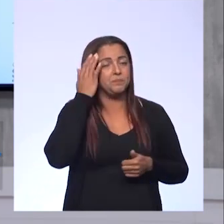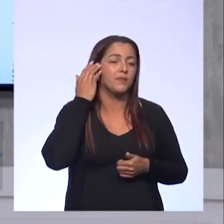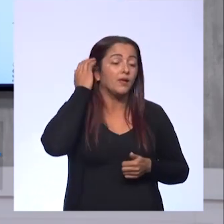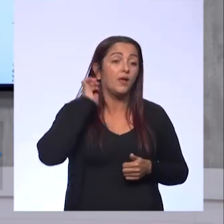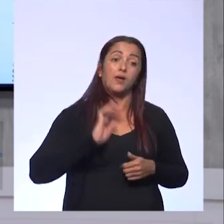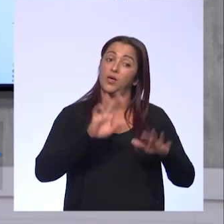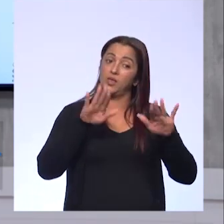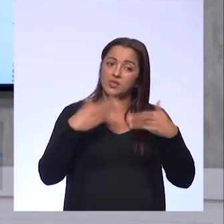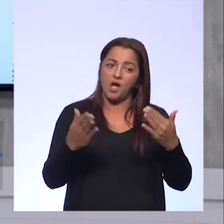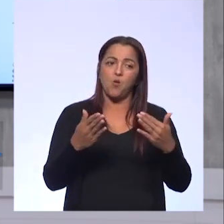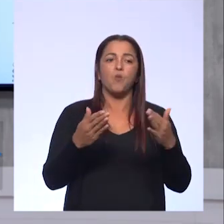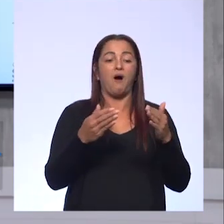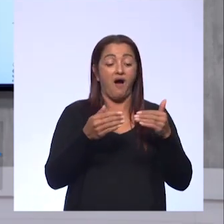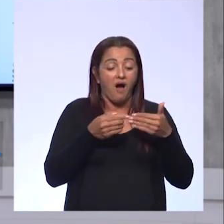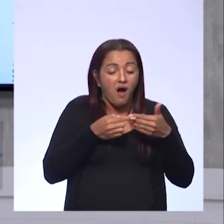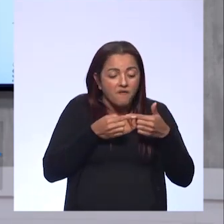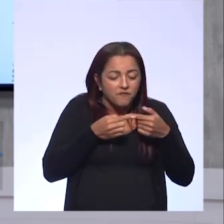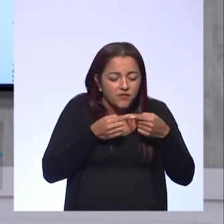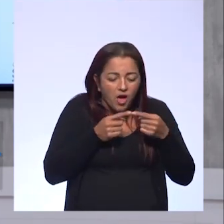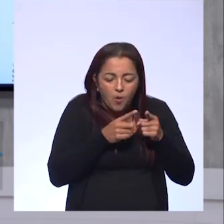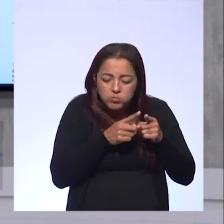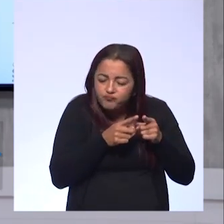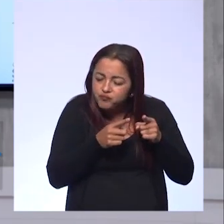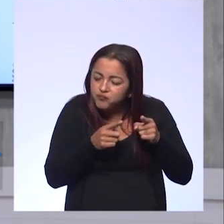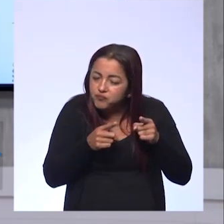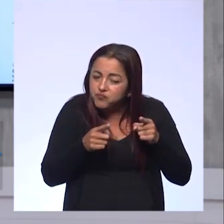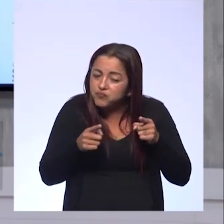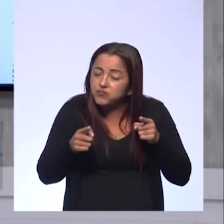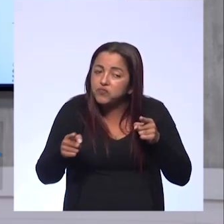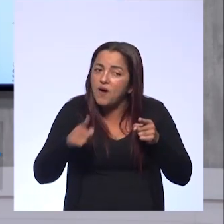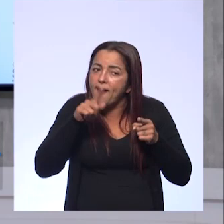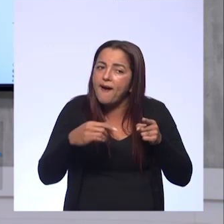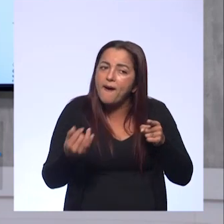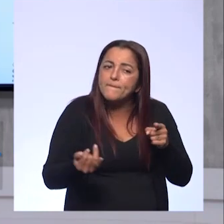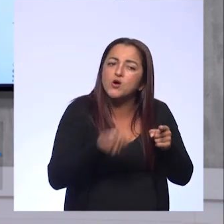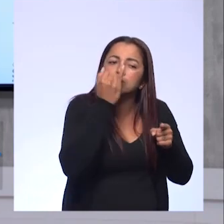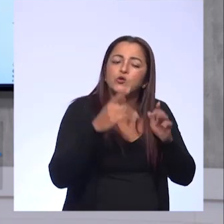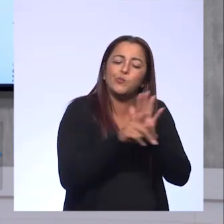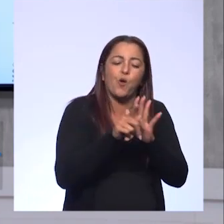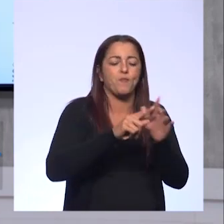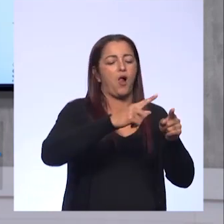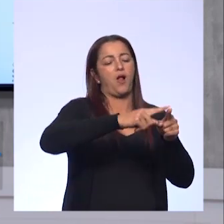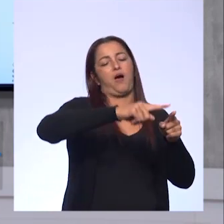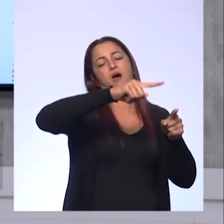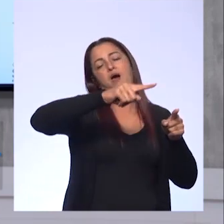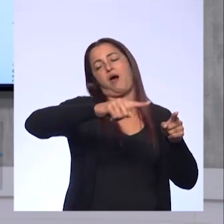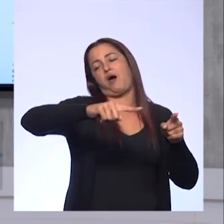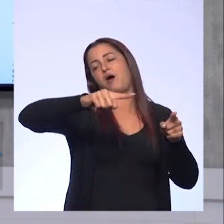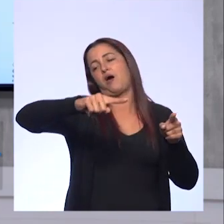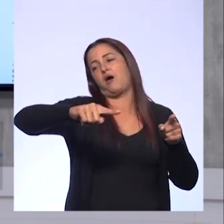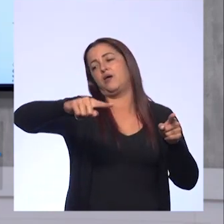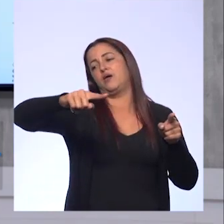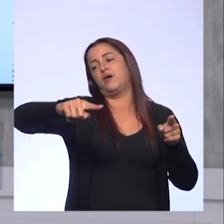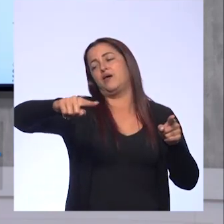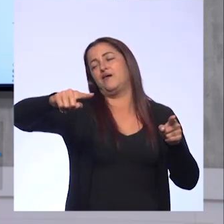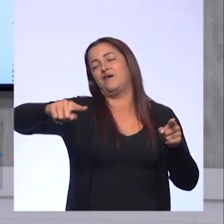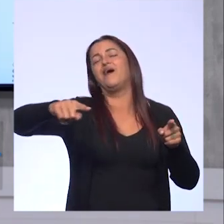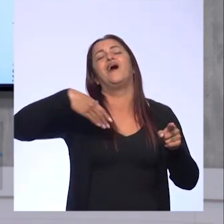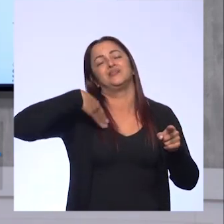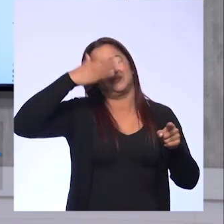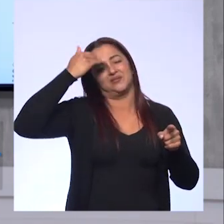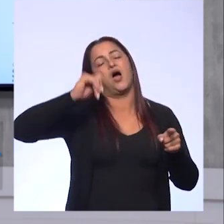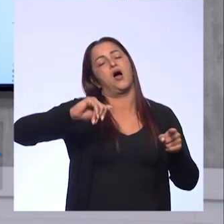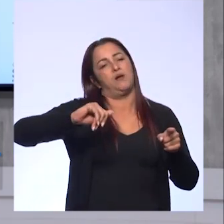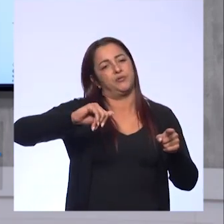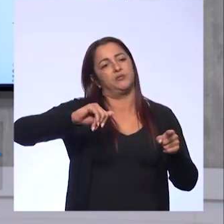a frequência ela é uma característica muito importante de uma onda ela é que basicamente vai fazer gente Spring uma onda de